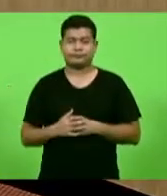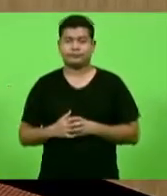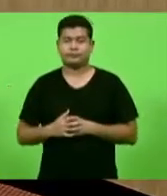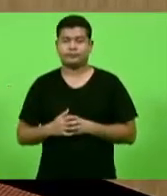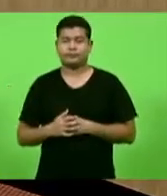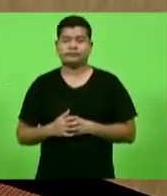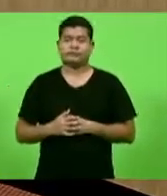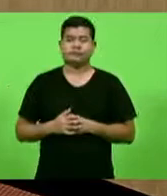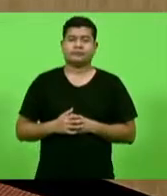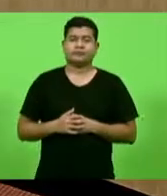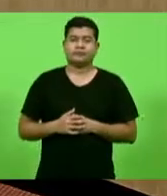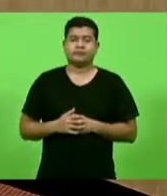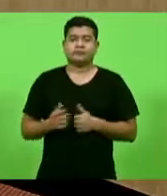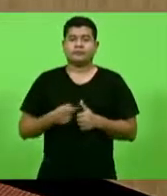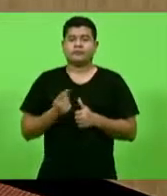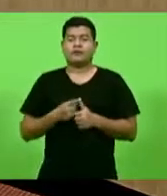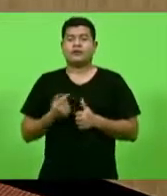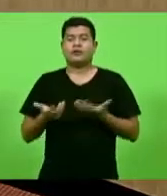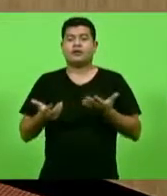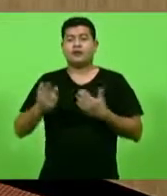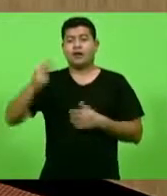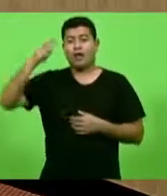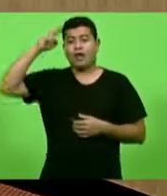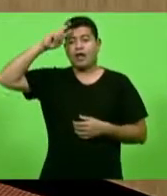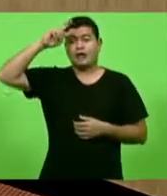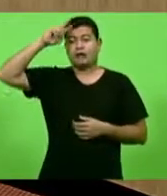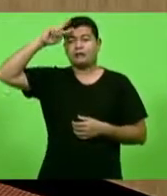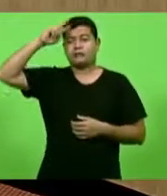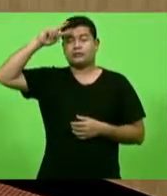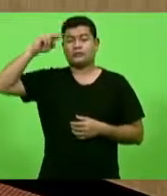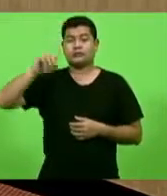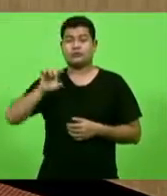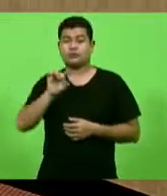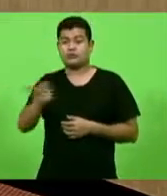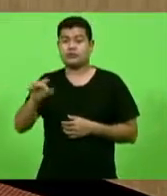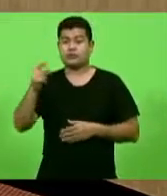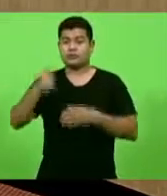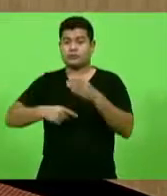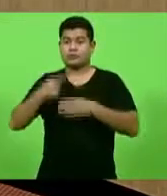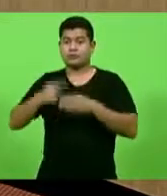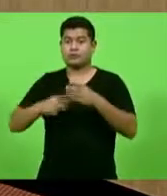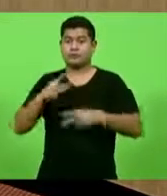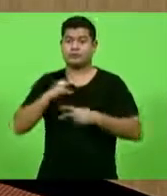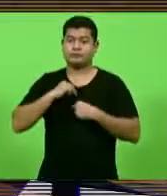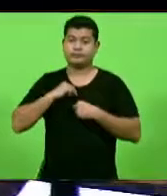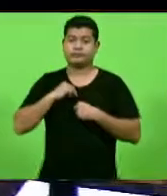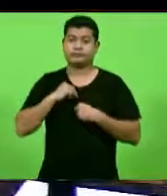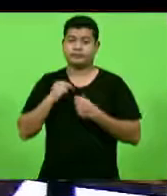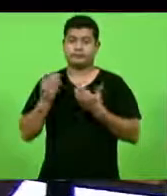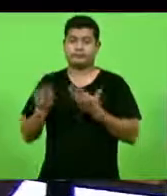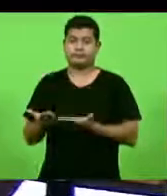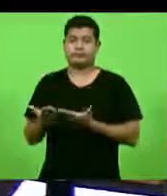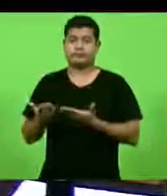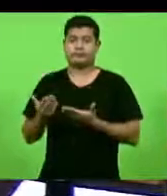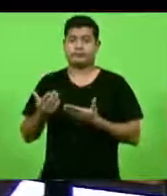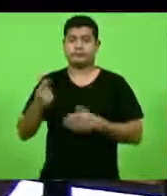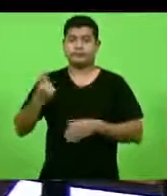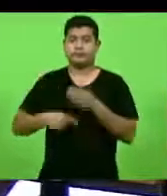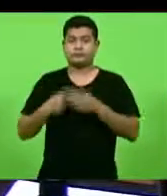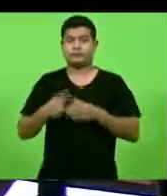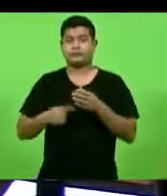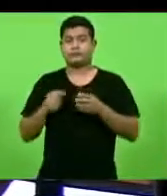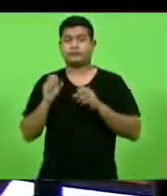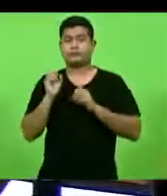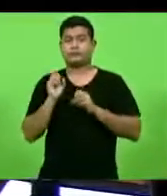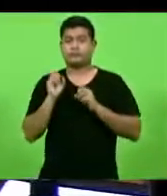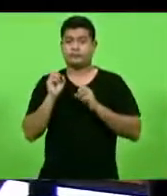Primeiro, eu quero resgatar que foi somente na Comissão de Mérito, a Comissão de Educação, Cultura e